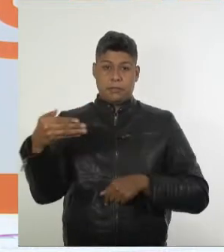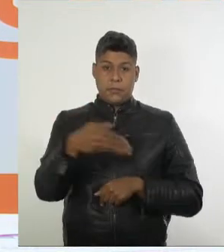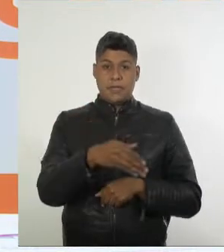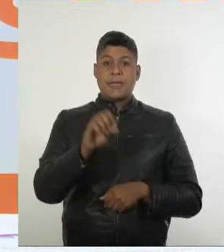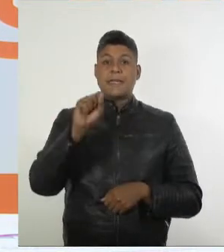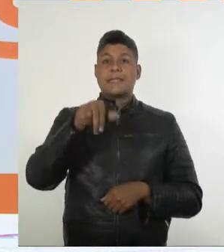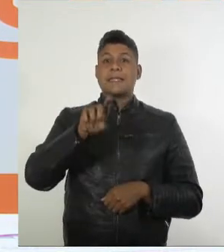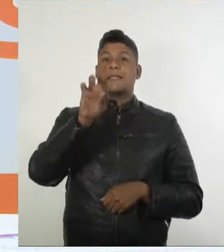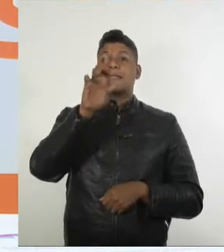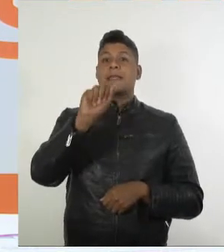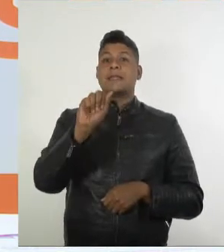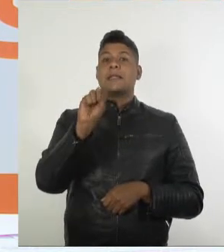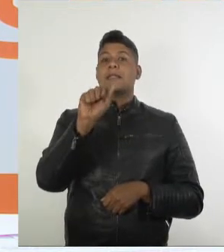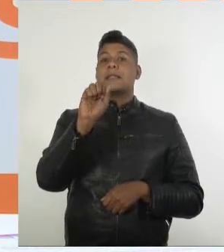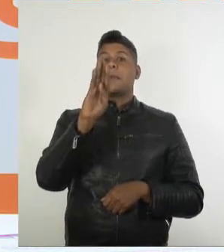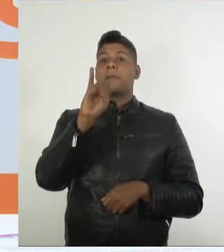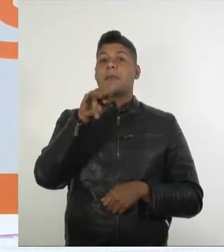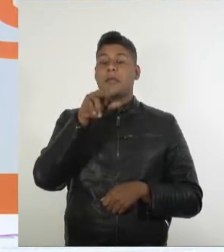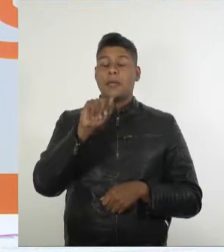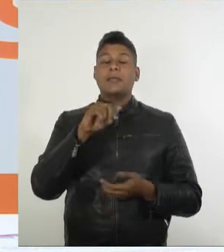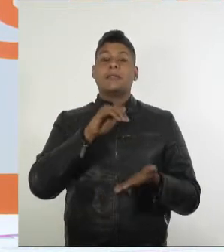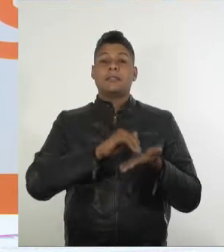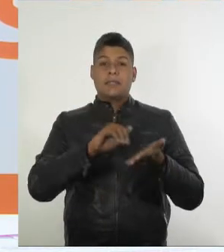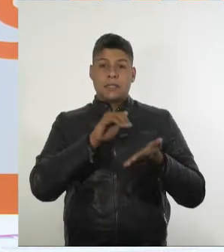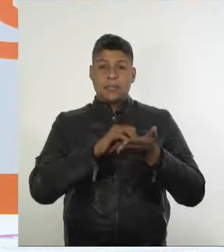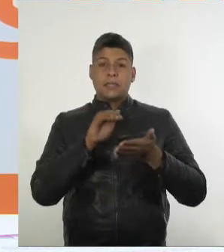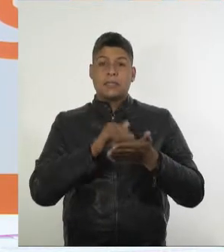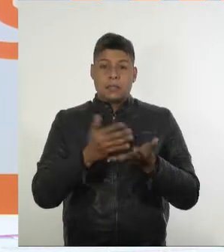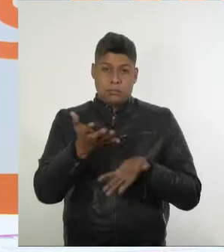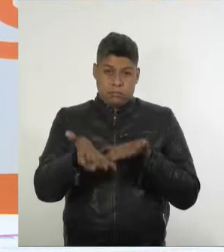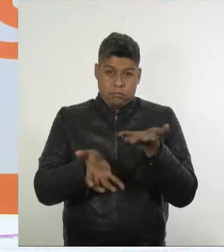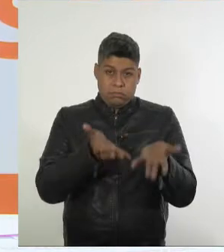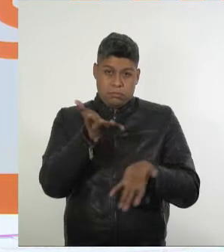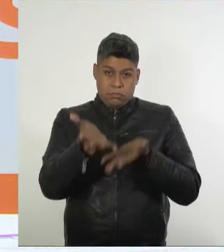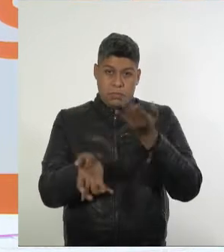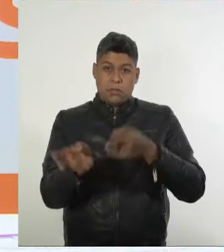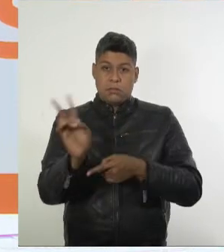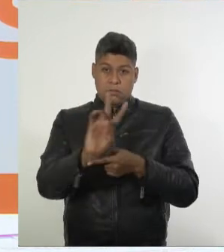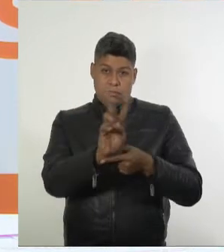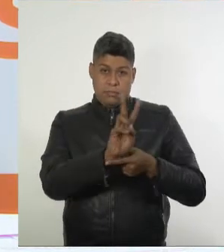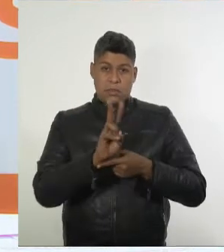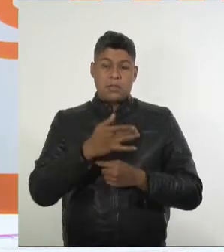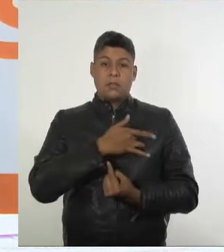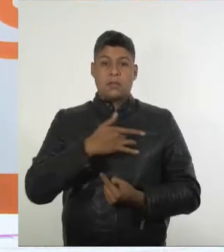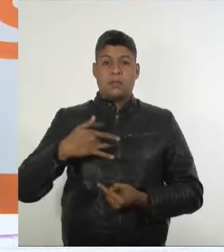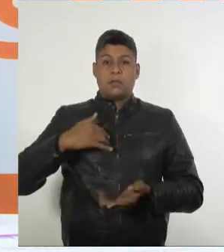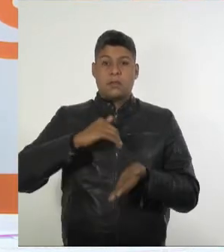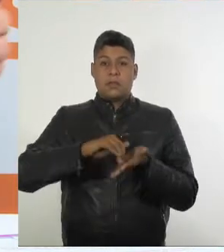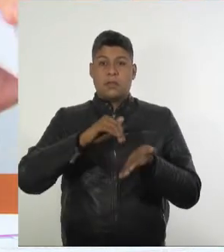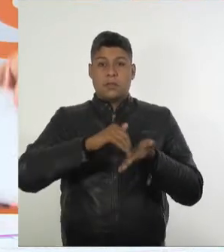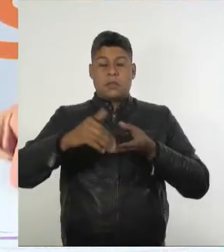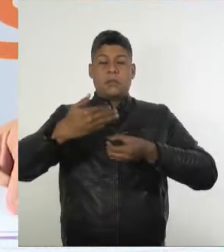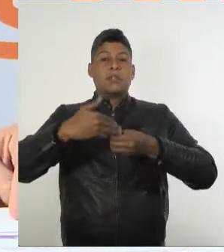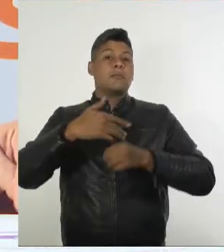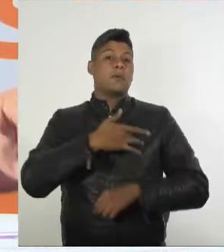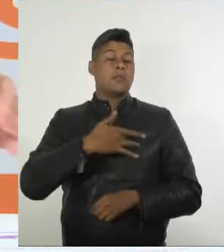Sandra Sabino, nossa secretária executiva de Atenção Básica e Especialidade de Vigilância em Saúde, da Secretaria Municipal de